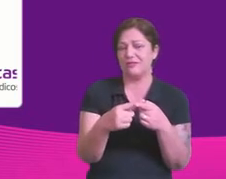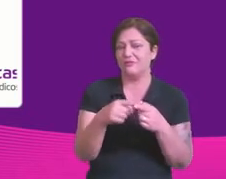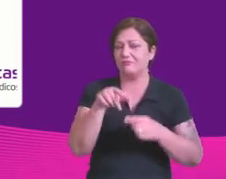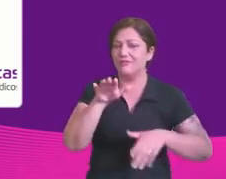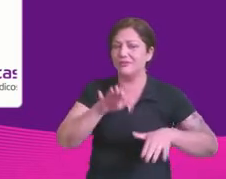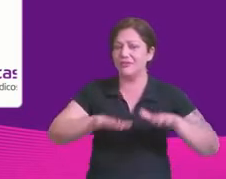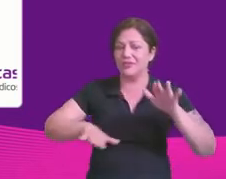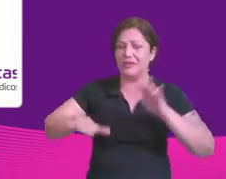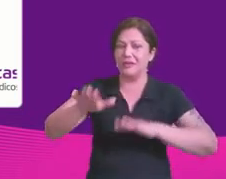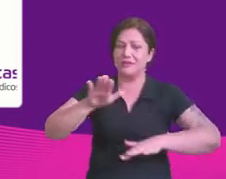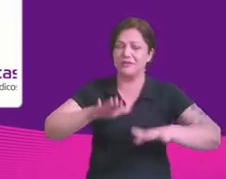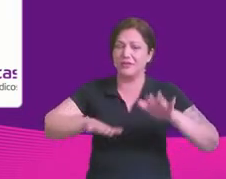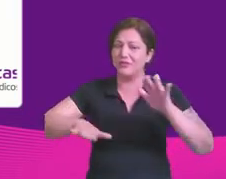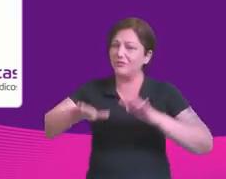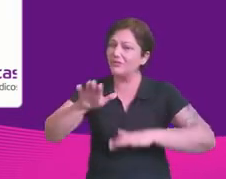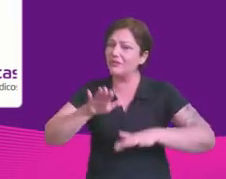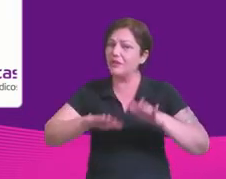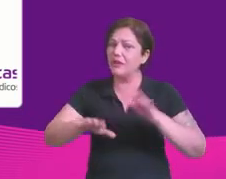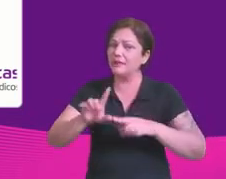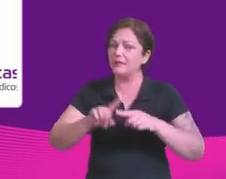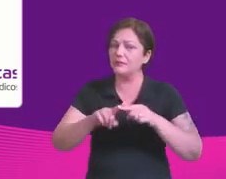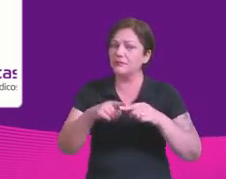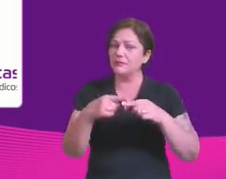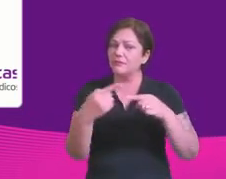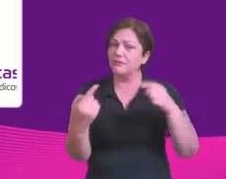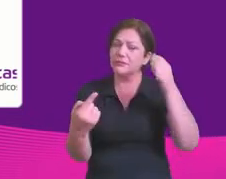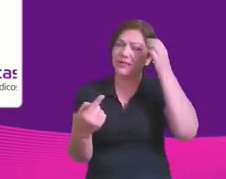2020, seguiu sem